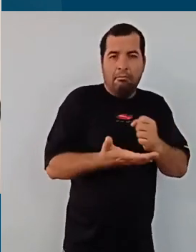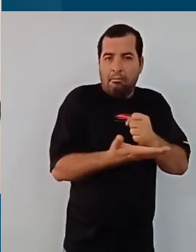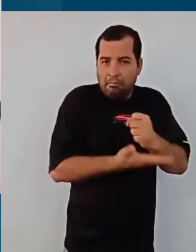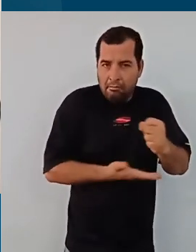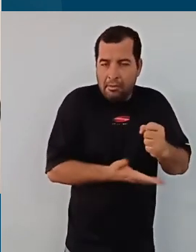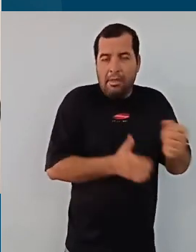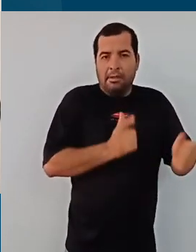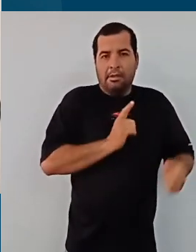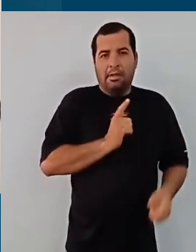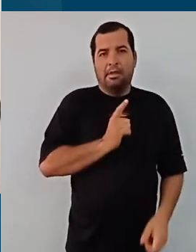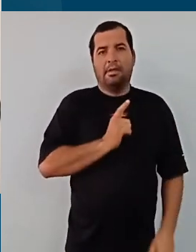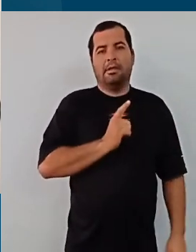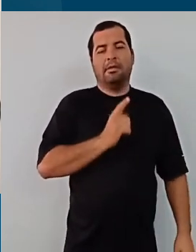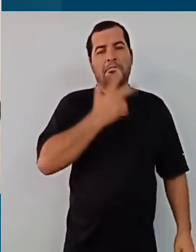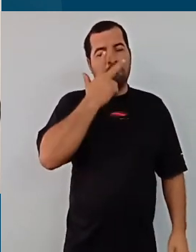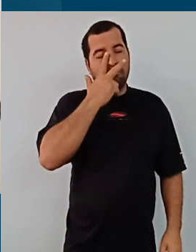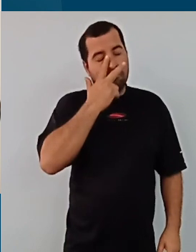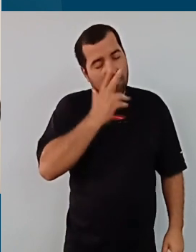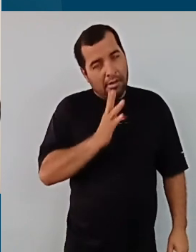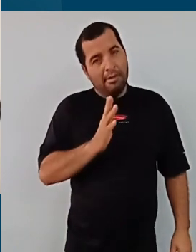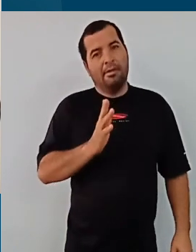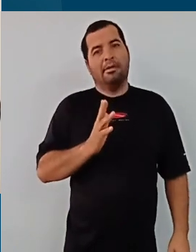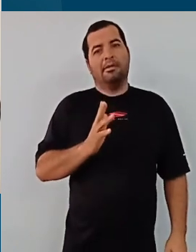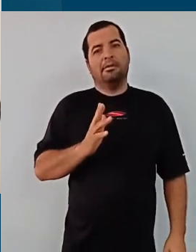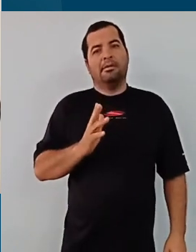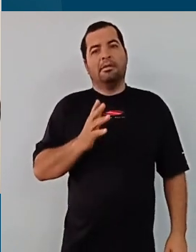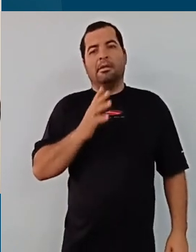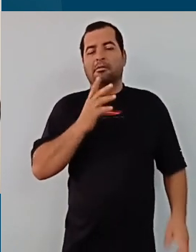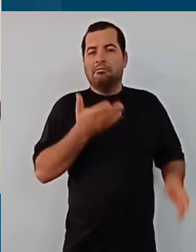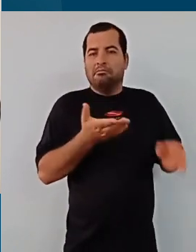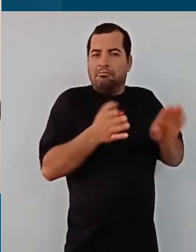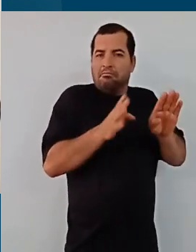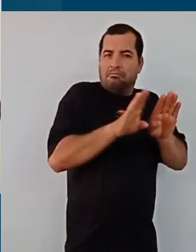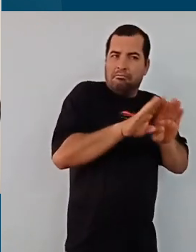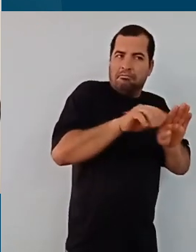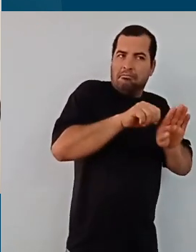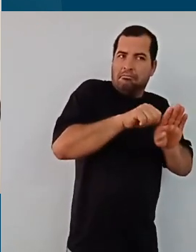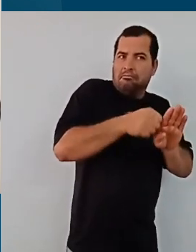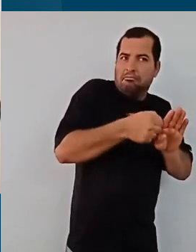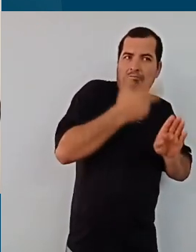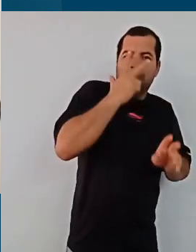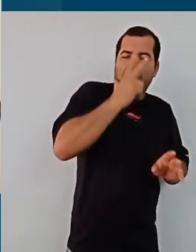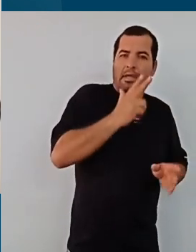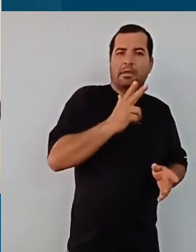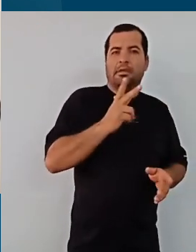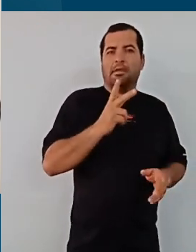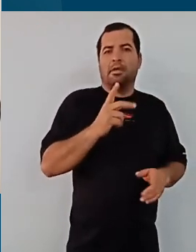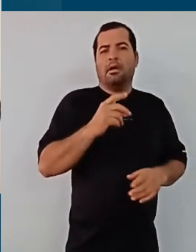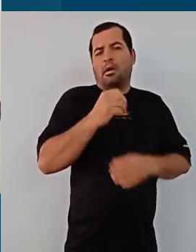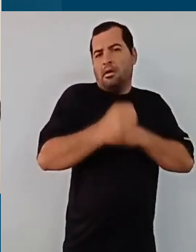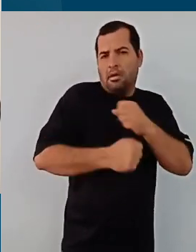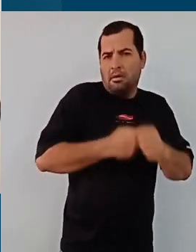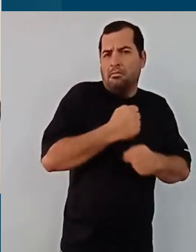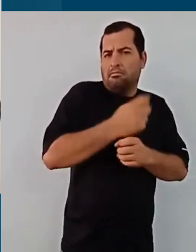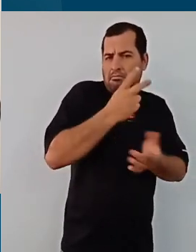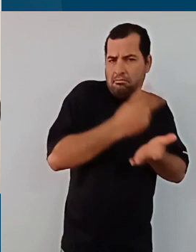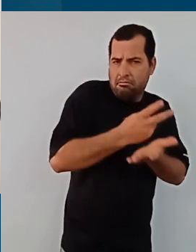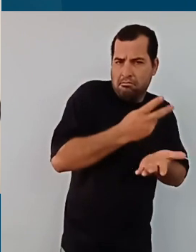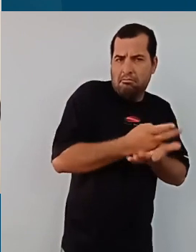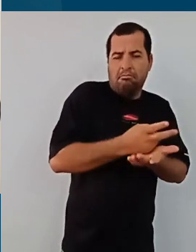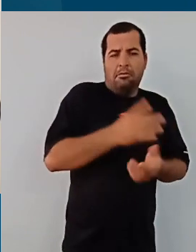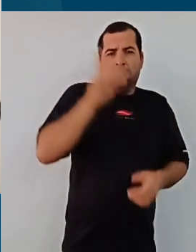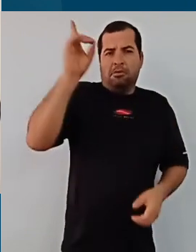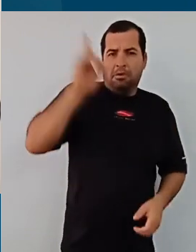dar a impressão, né, de uma coisa um pouco mais fechada, anualizada, né, com direitos de